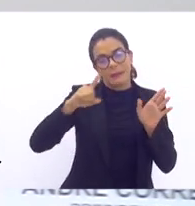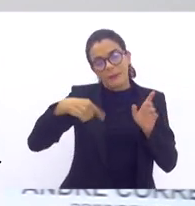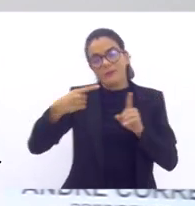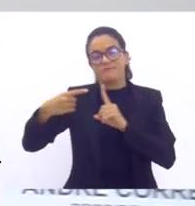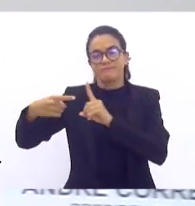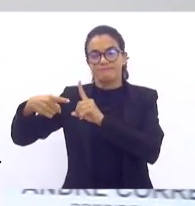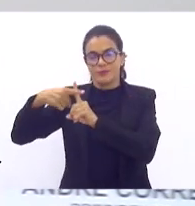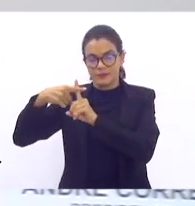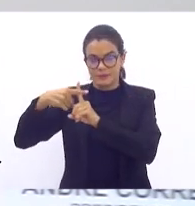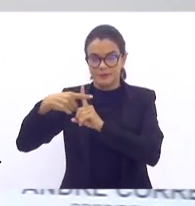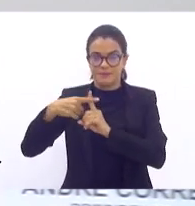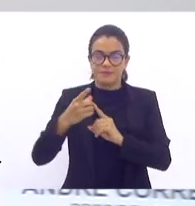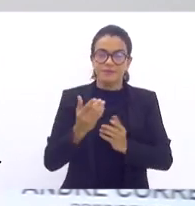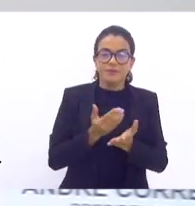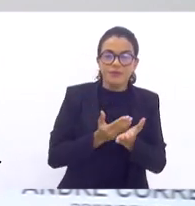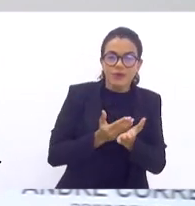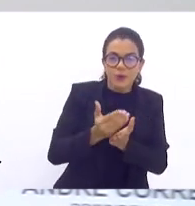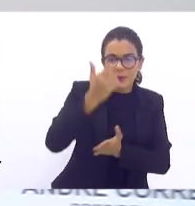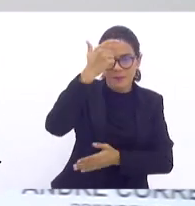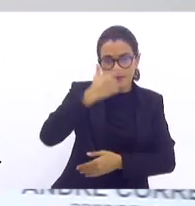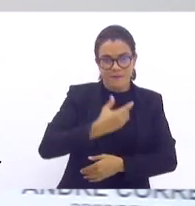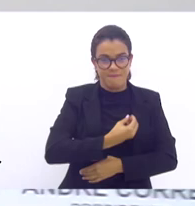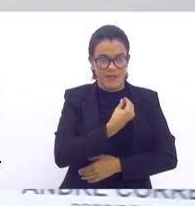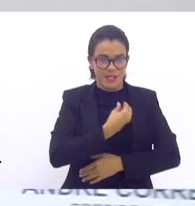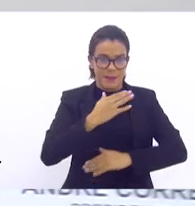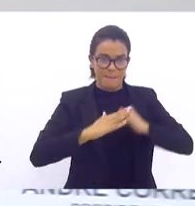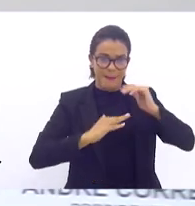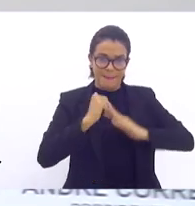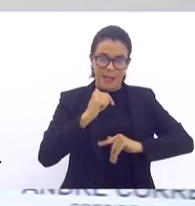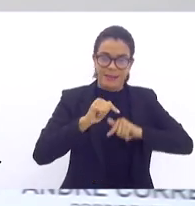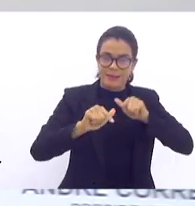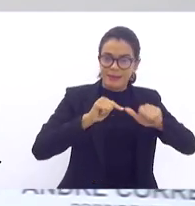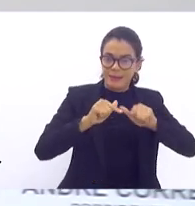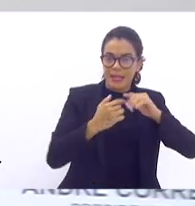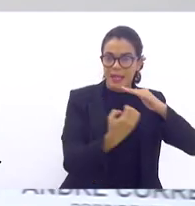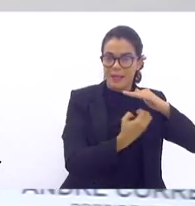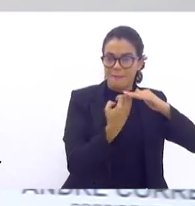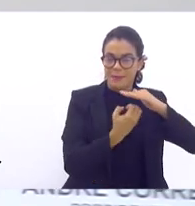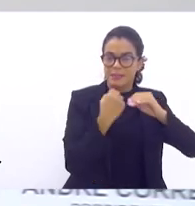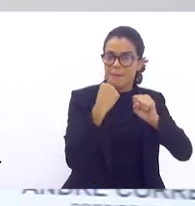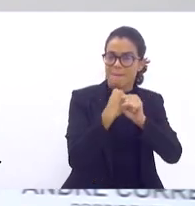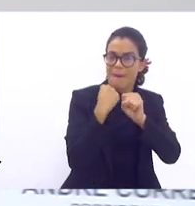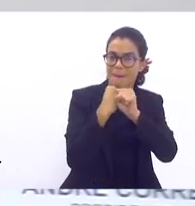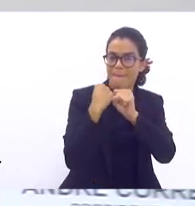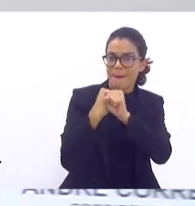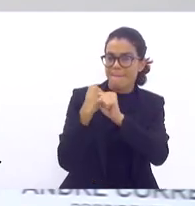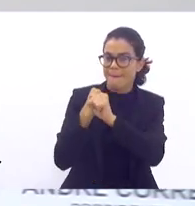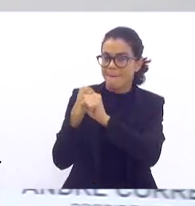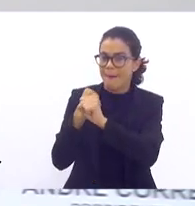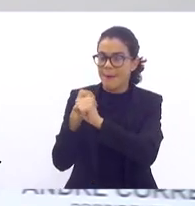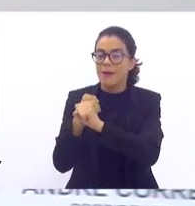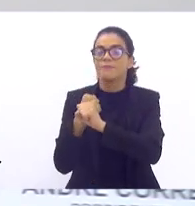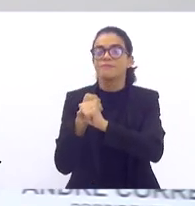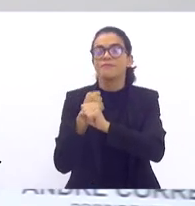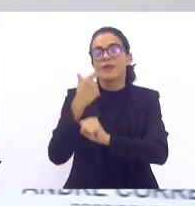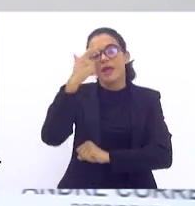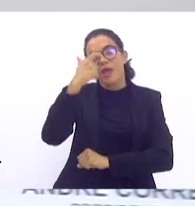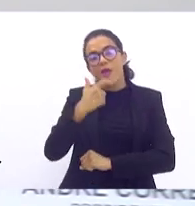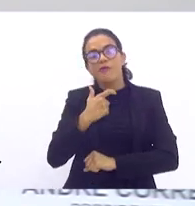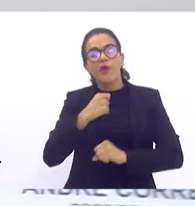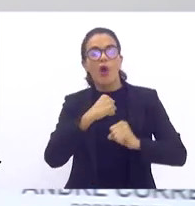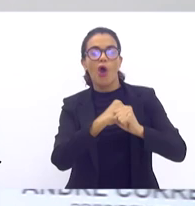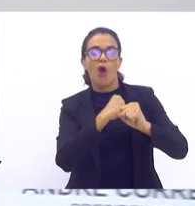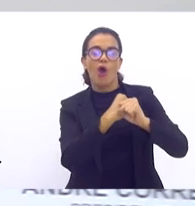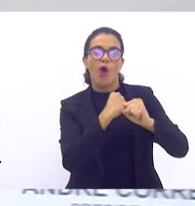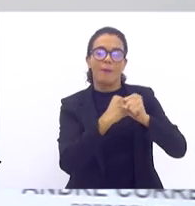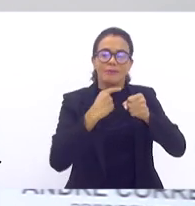no começo da minha vida profissional trabalhava numa empresa de construção e fui fazer uma doutora no interior